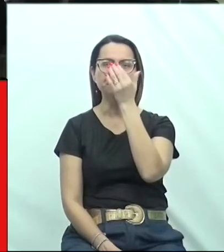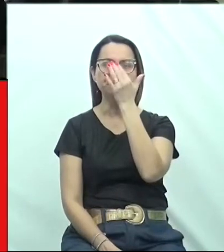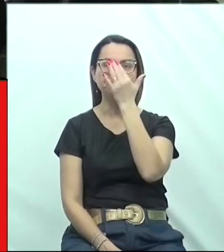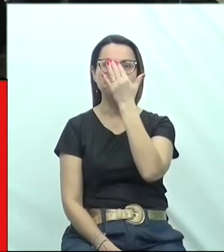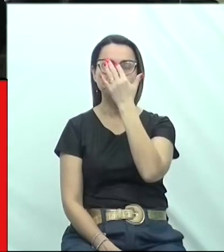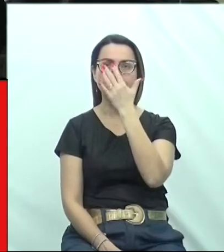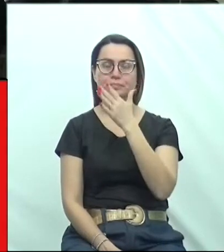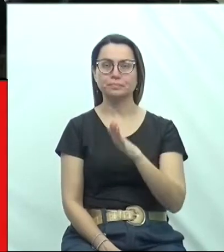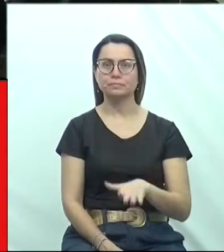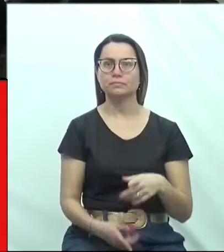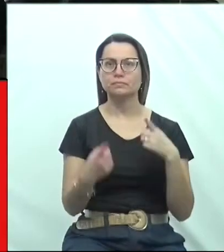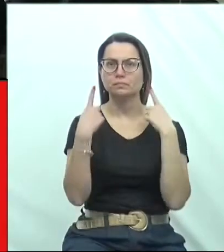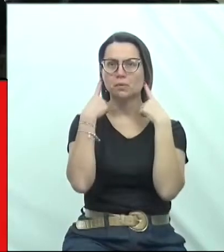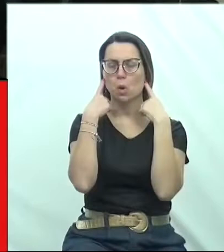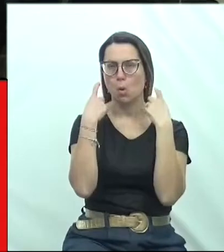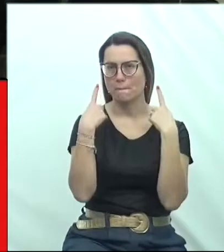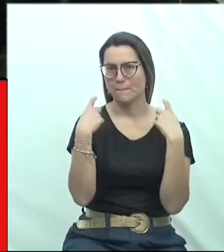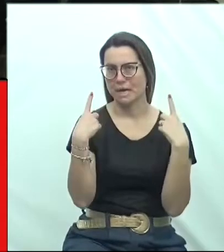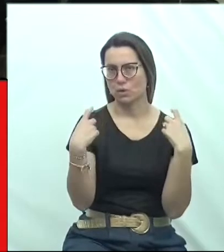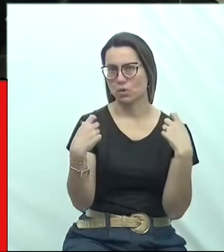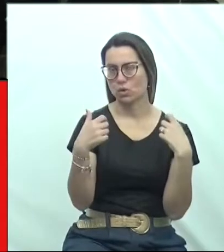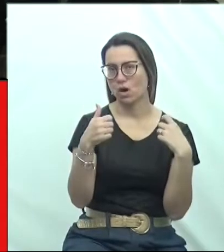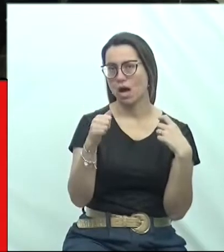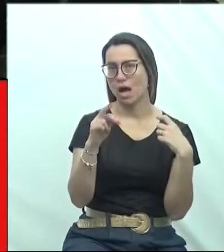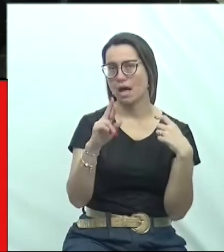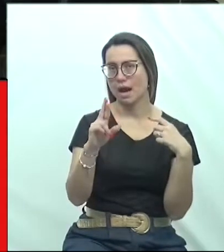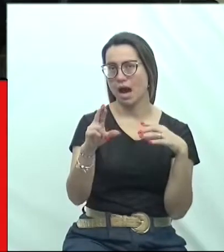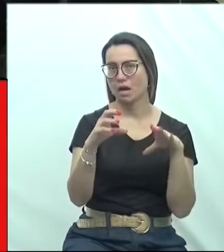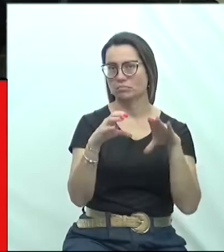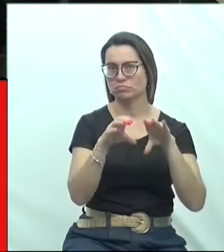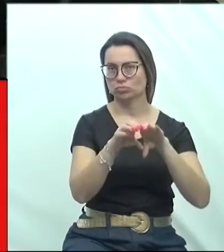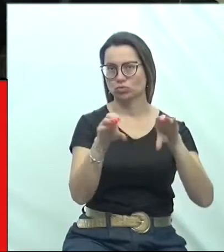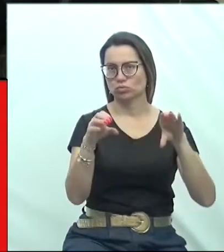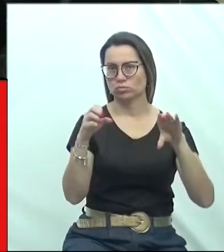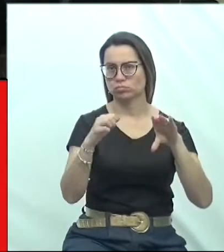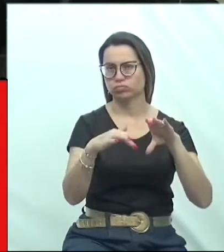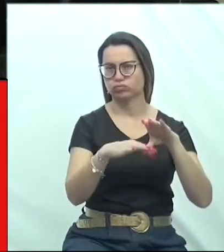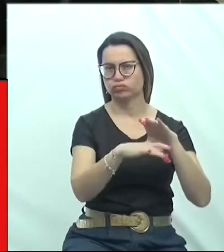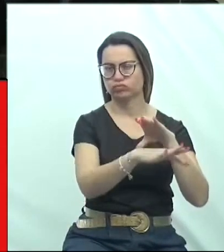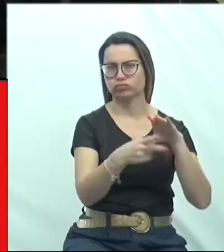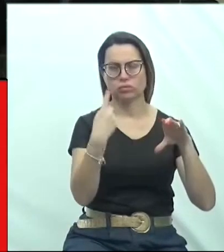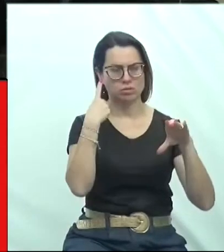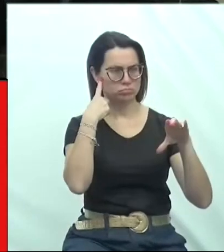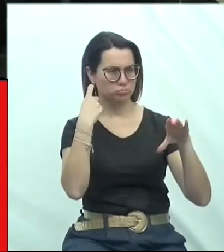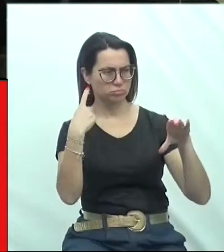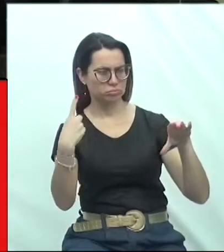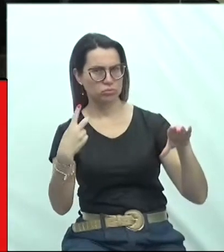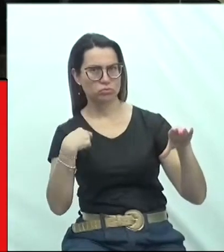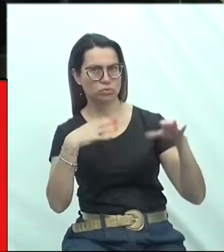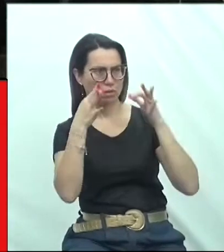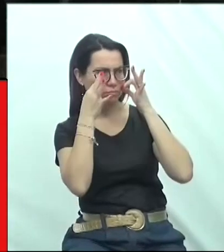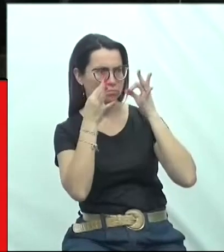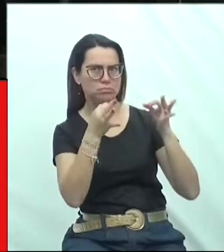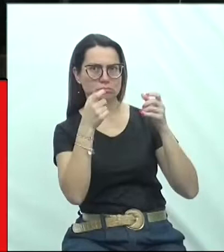Esse barulho era ar passando na tubulação e me chamou muita atenção na hora que eu percebi o barulho, né?